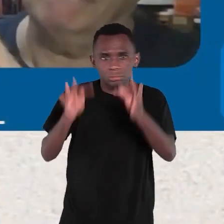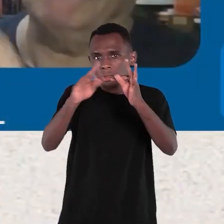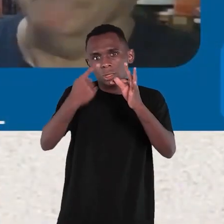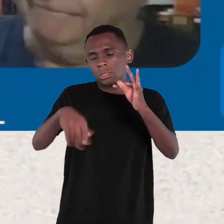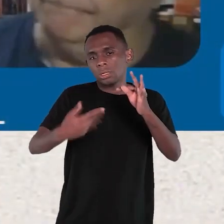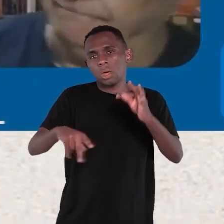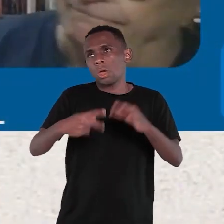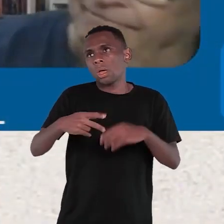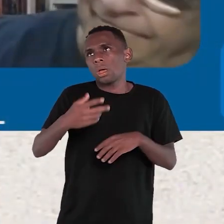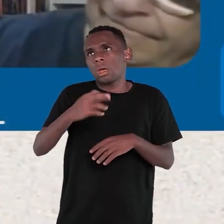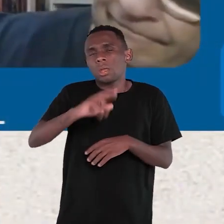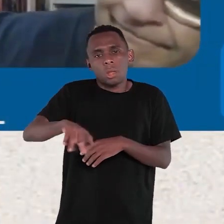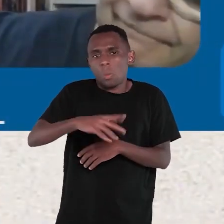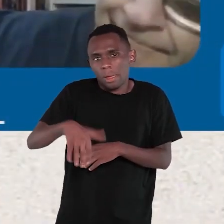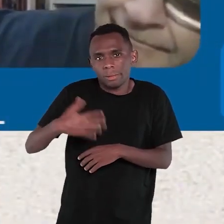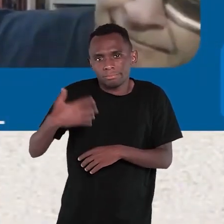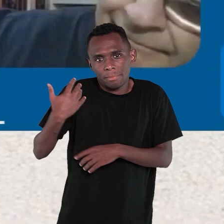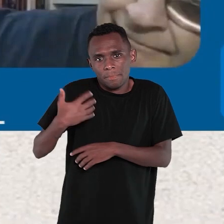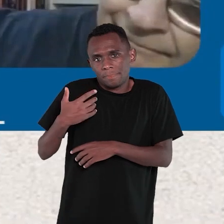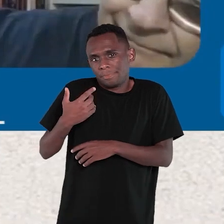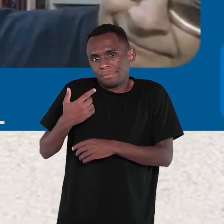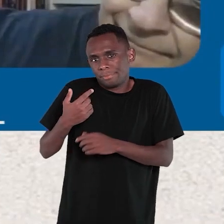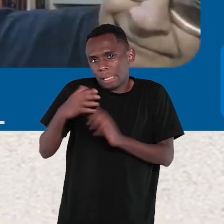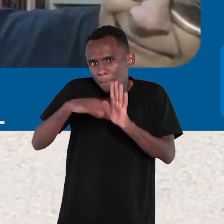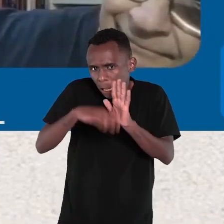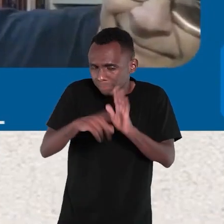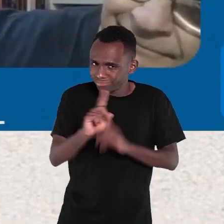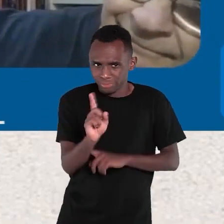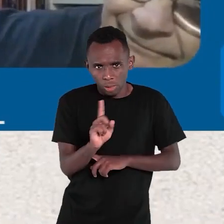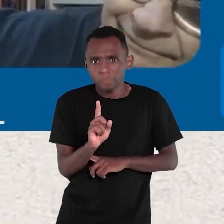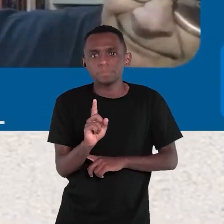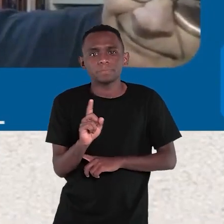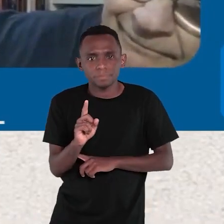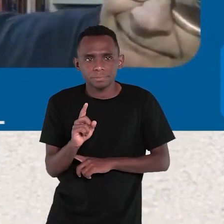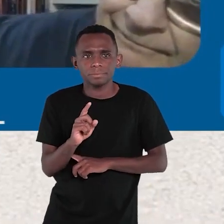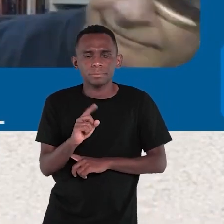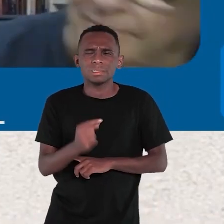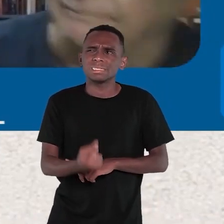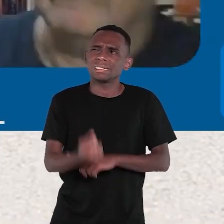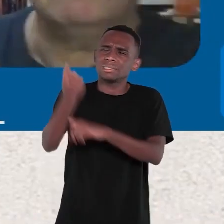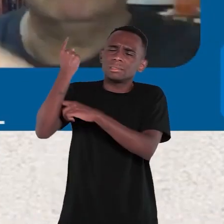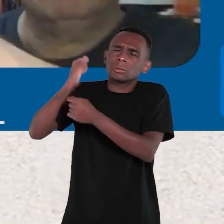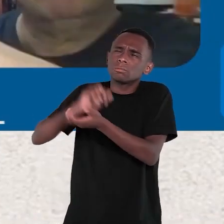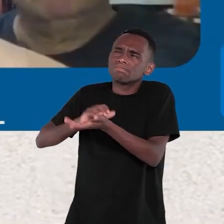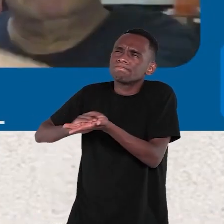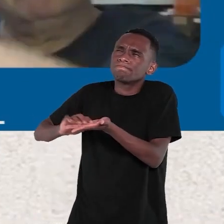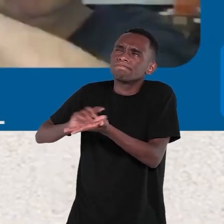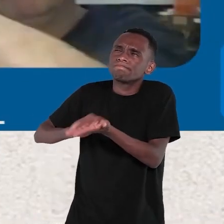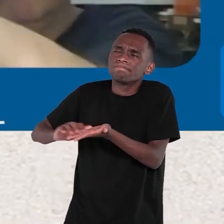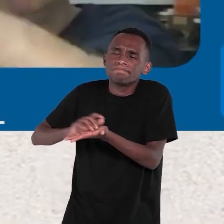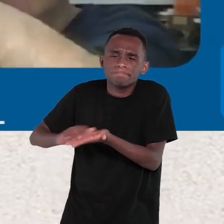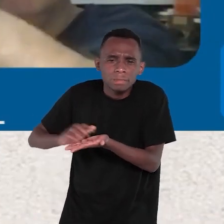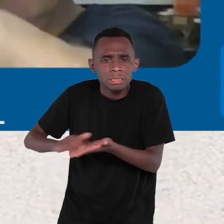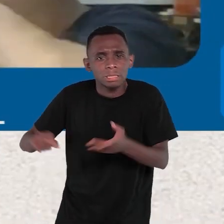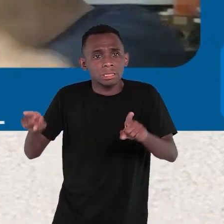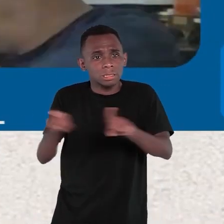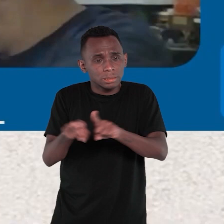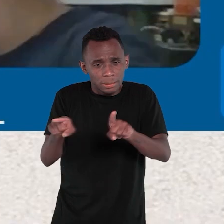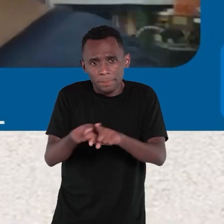tecnologia e normalmente não é barato, ainda tem isso, né? Do antigo Braille